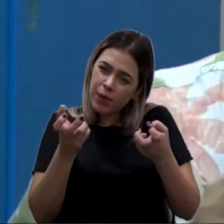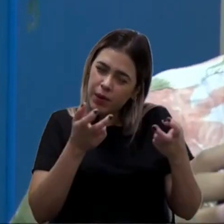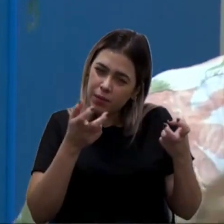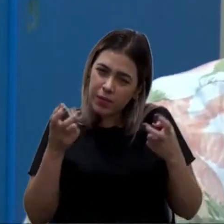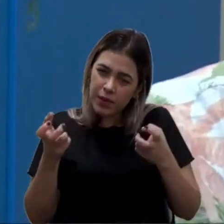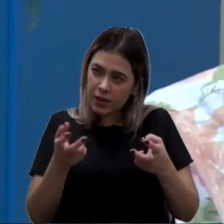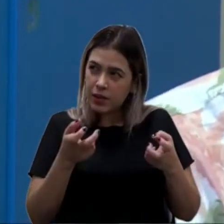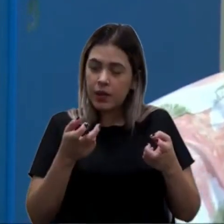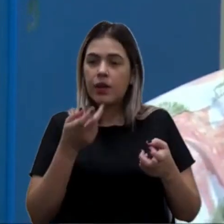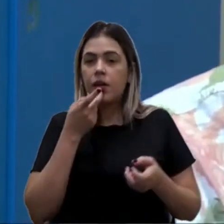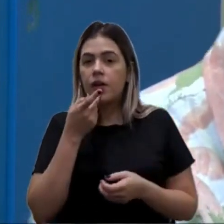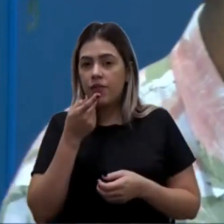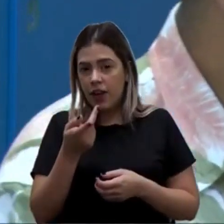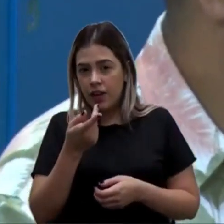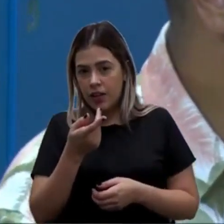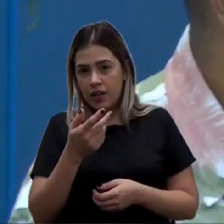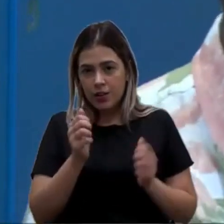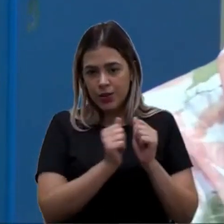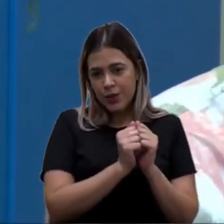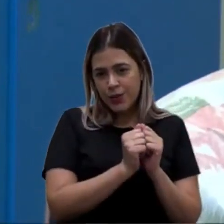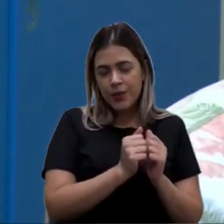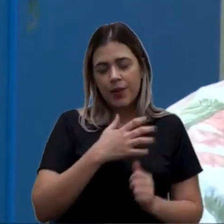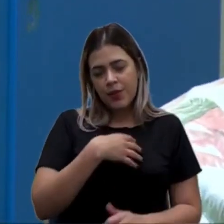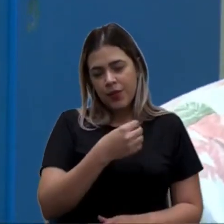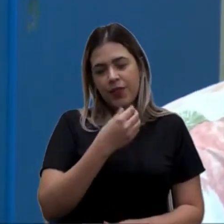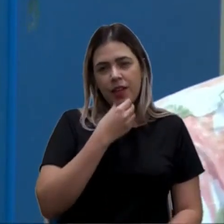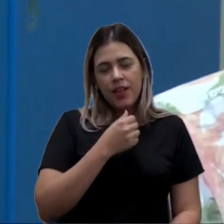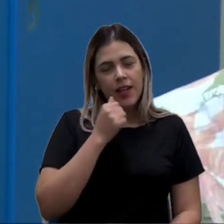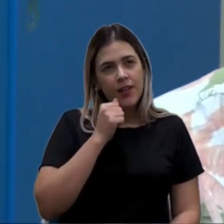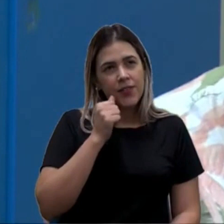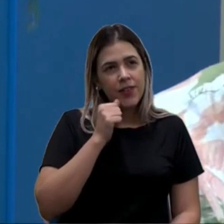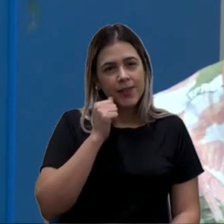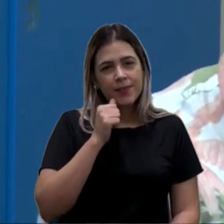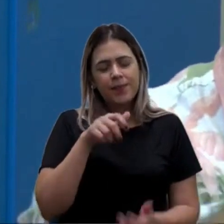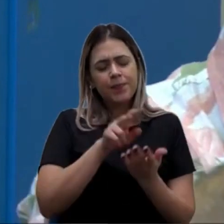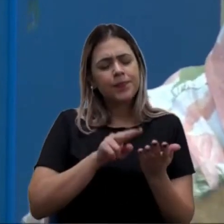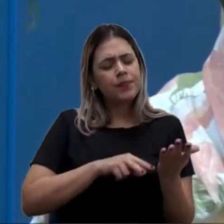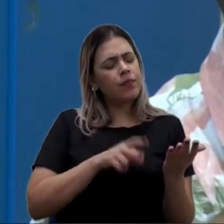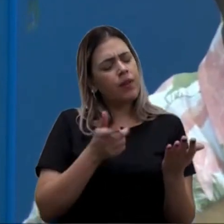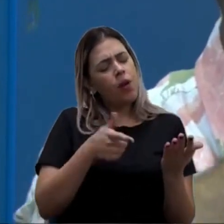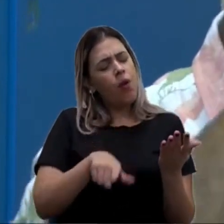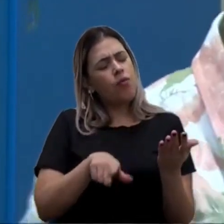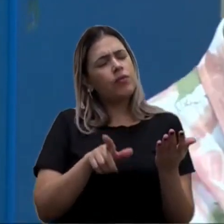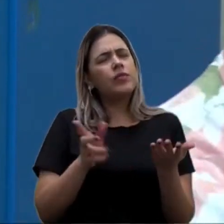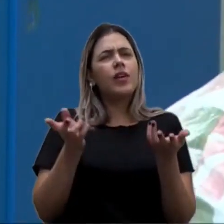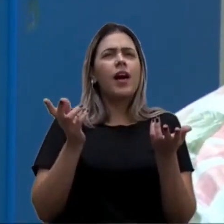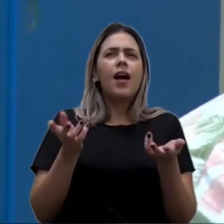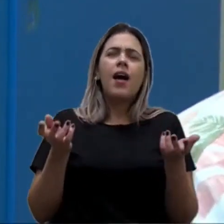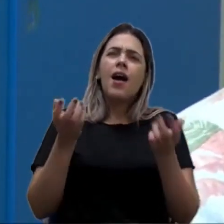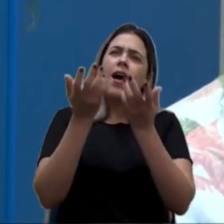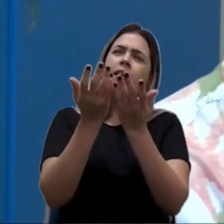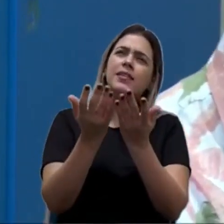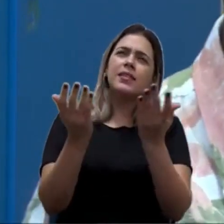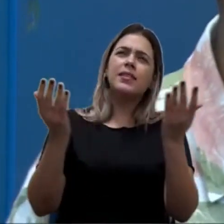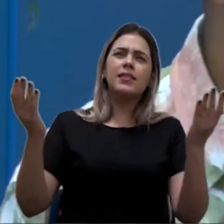tava comentando com a minha filha né lendo ontem relendo no sofá exatamente essa cena você fala do